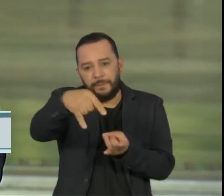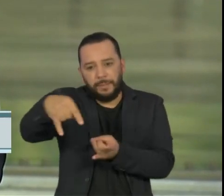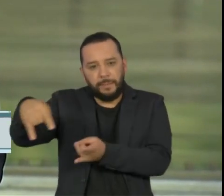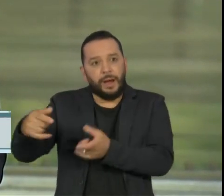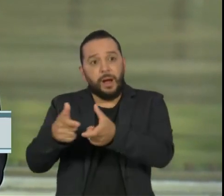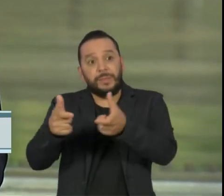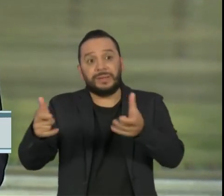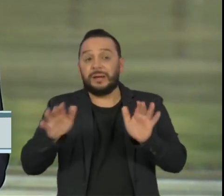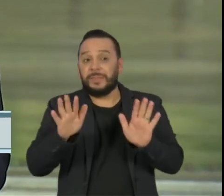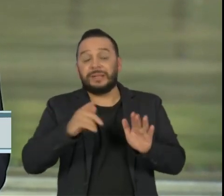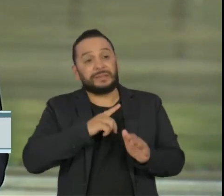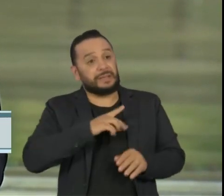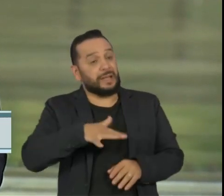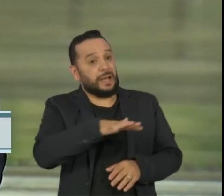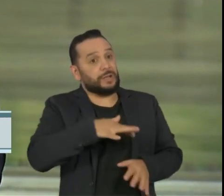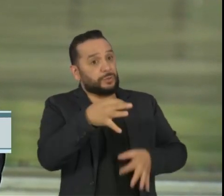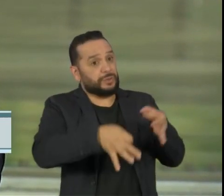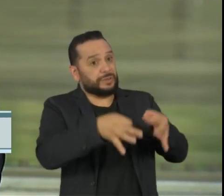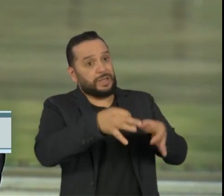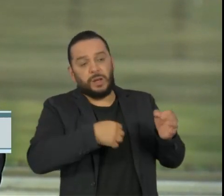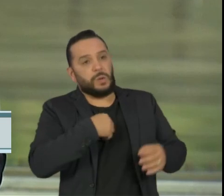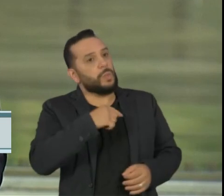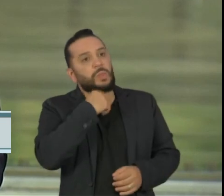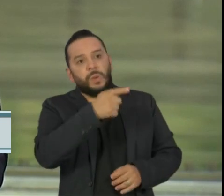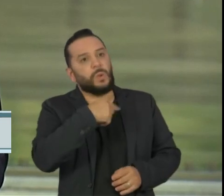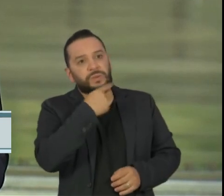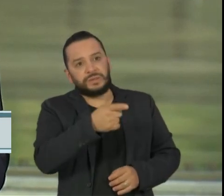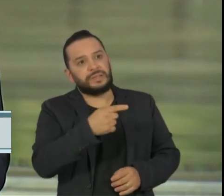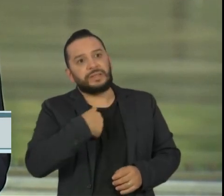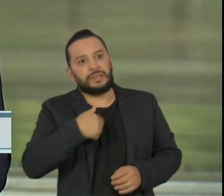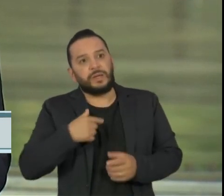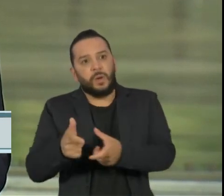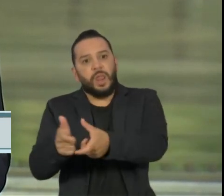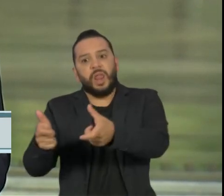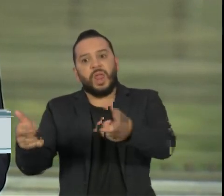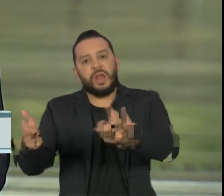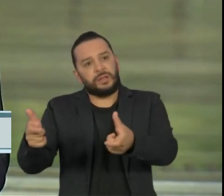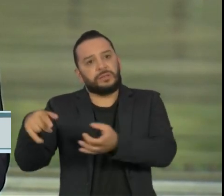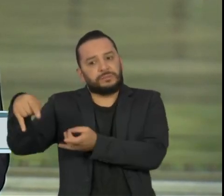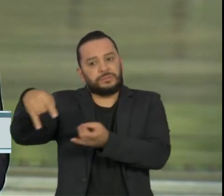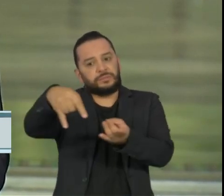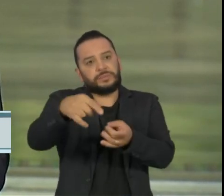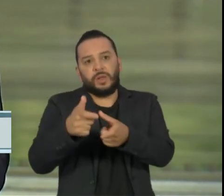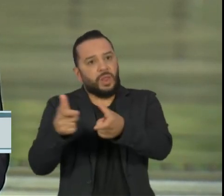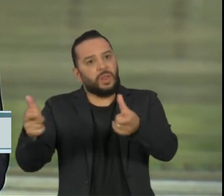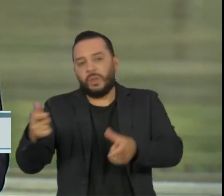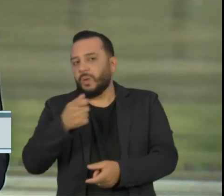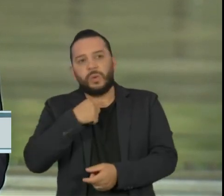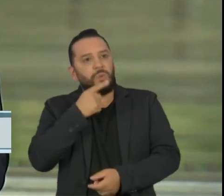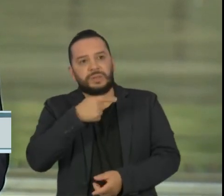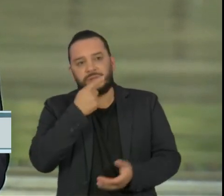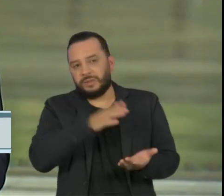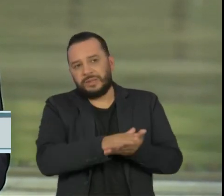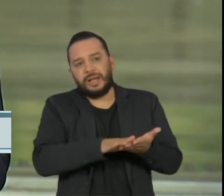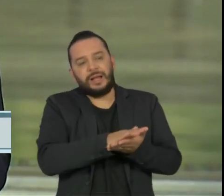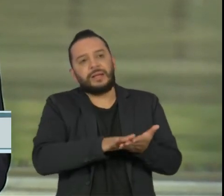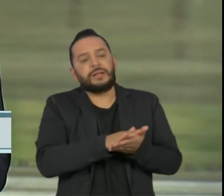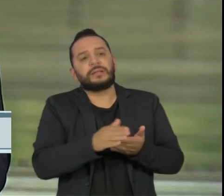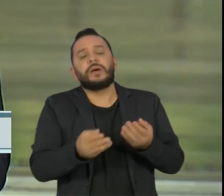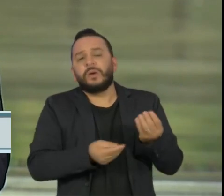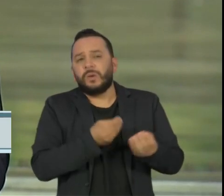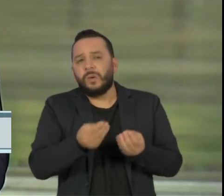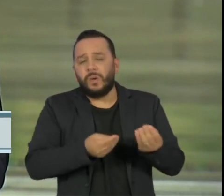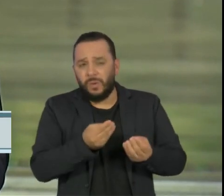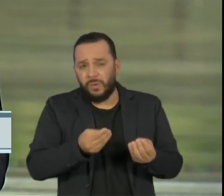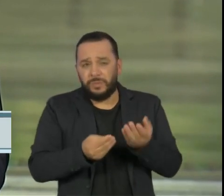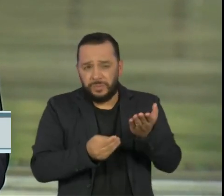questão judicial que não conseguiu fazer essa ampliação. E eu gostaria de saber, principalmente até com o Marco